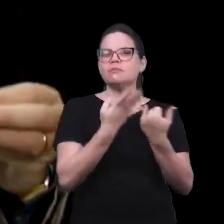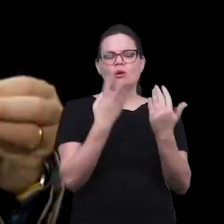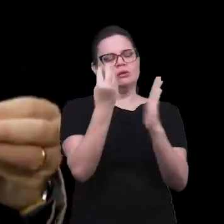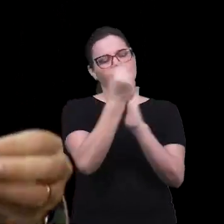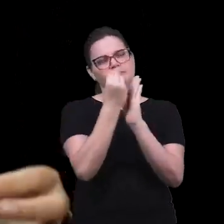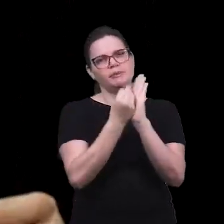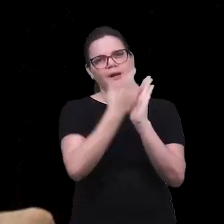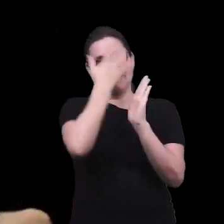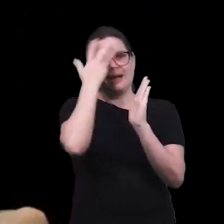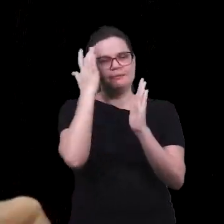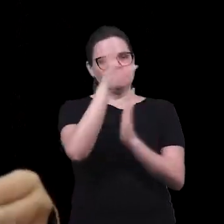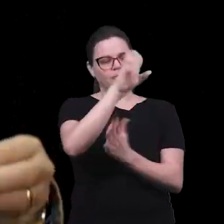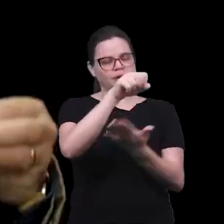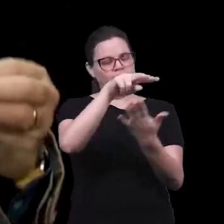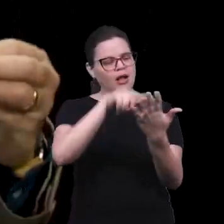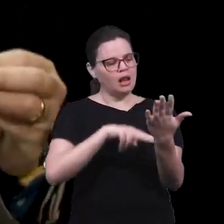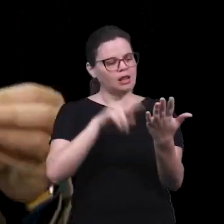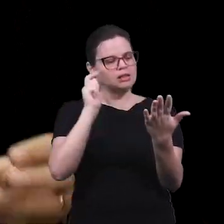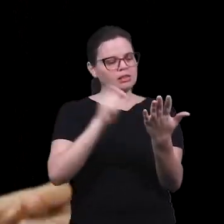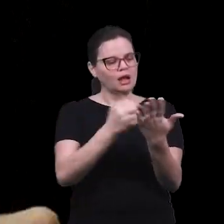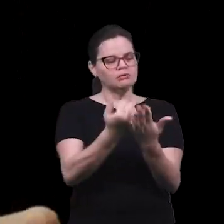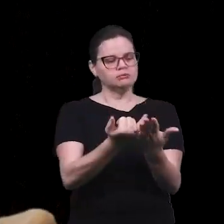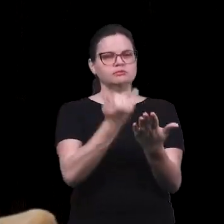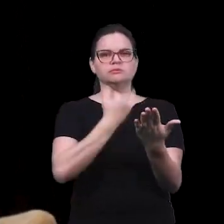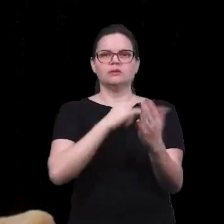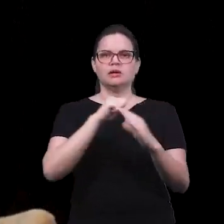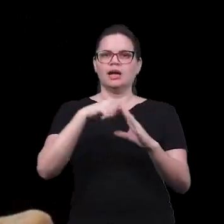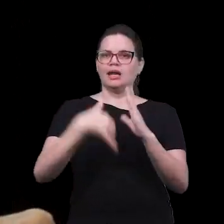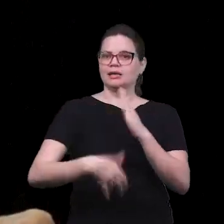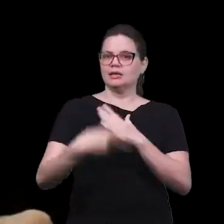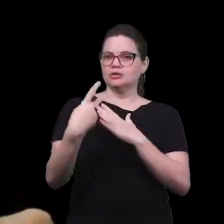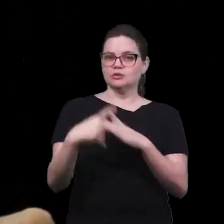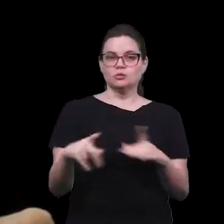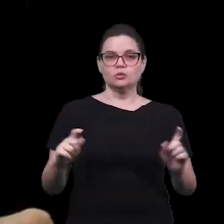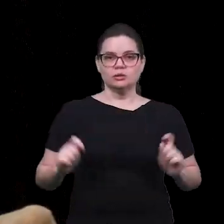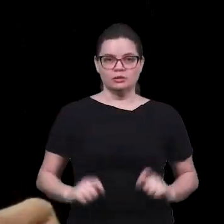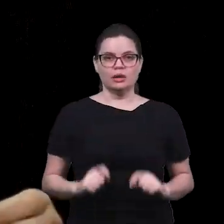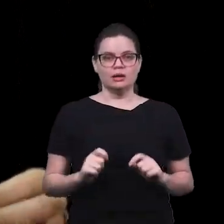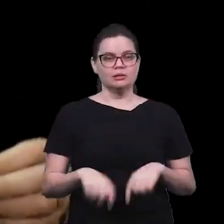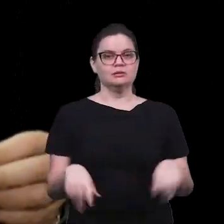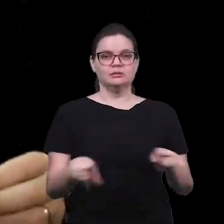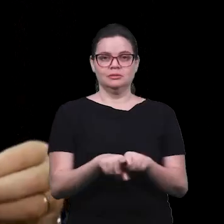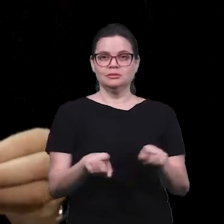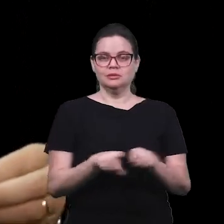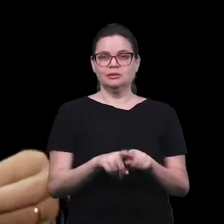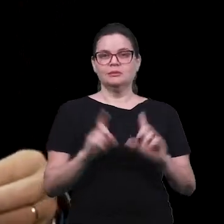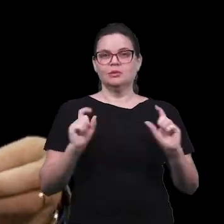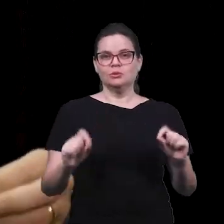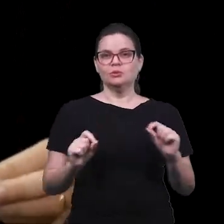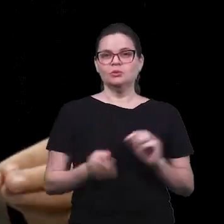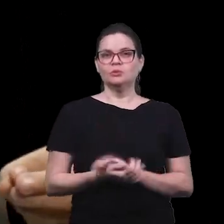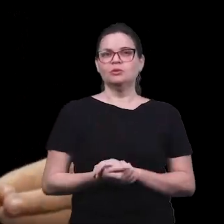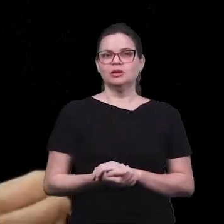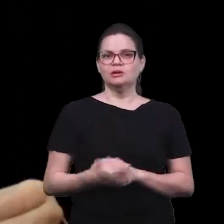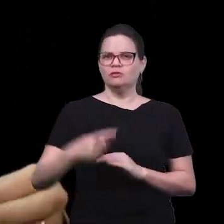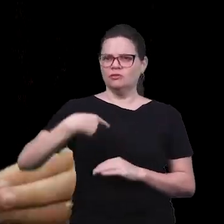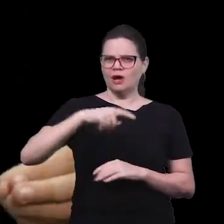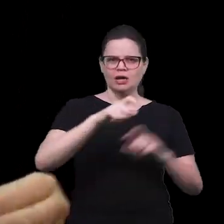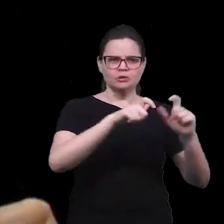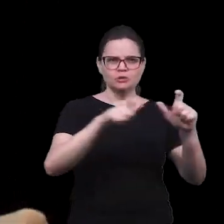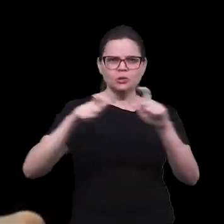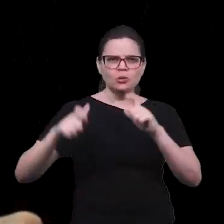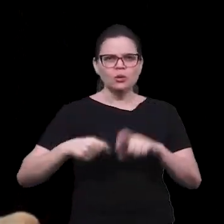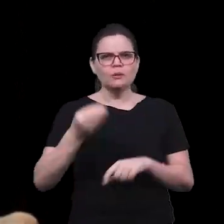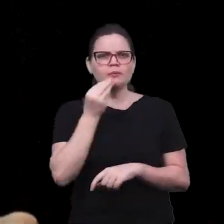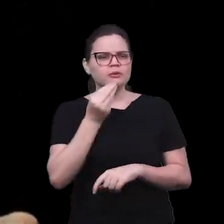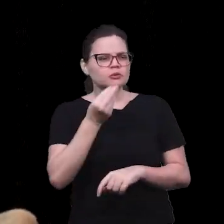que seja bem formatado, que passe as suas características e realmente sair aos locais onde ele